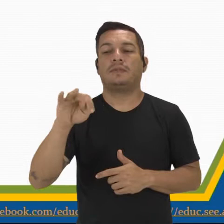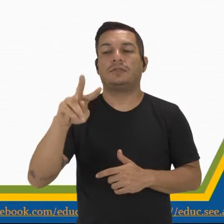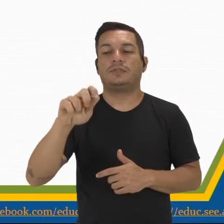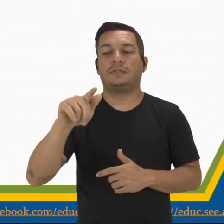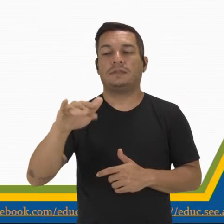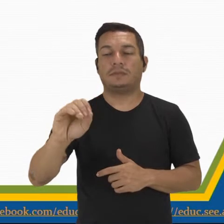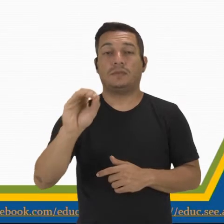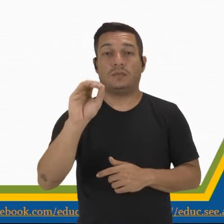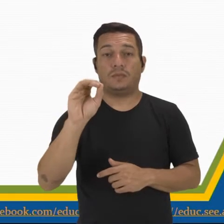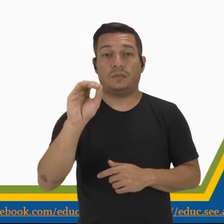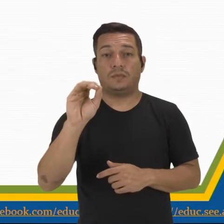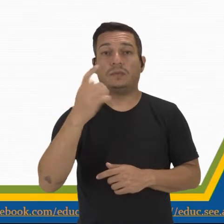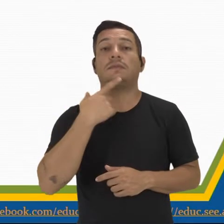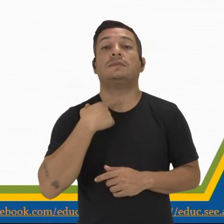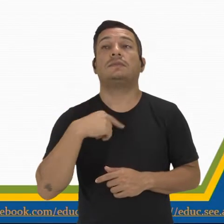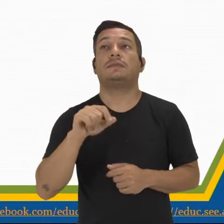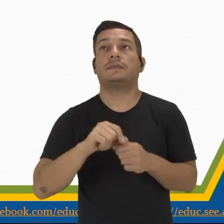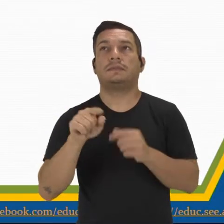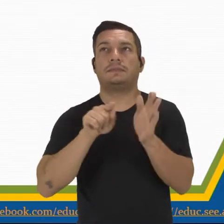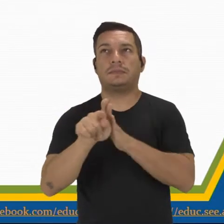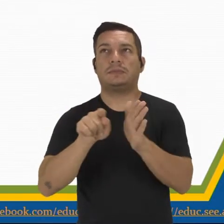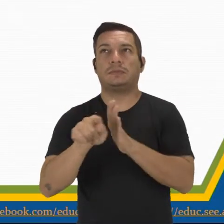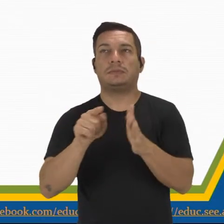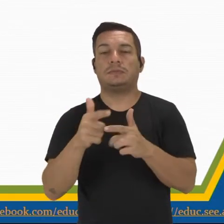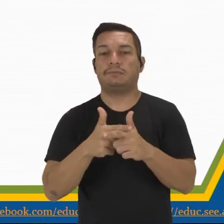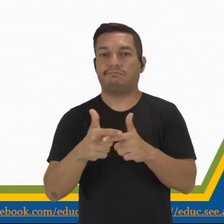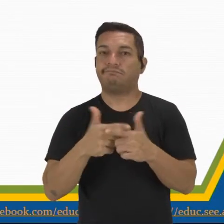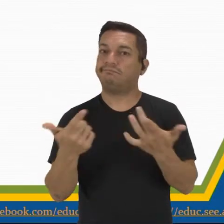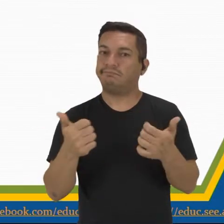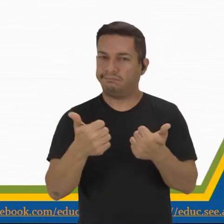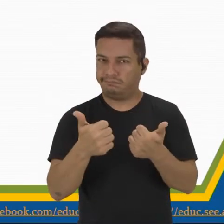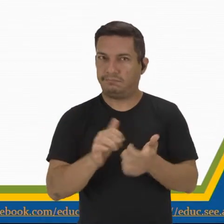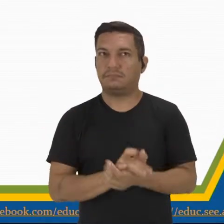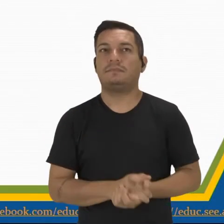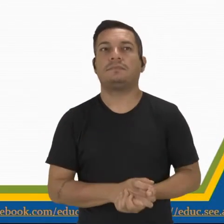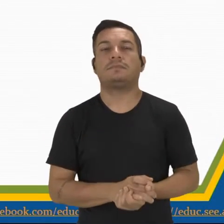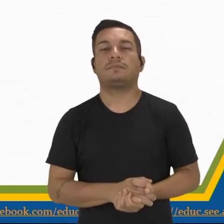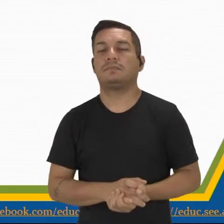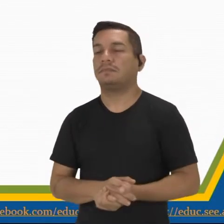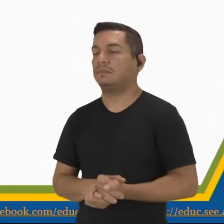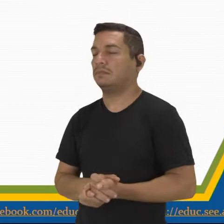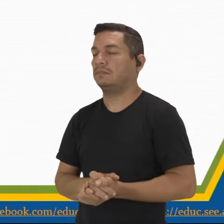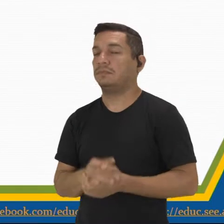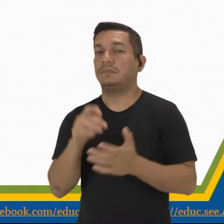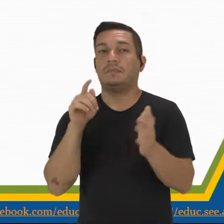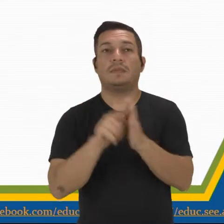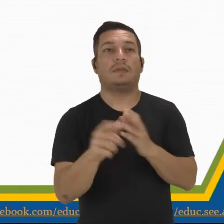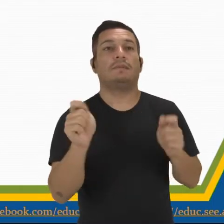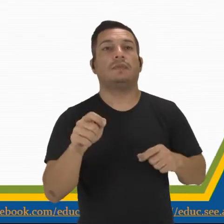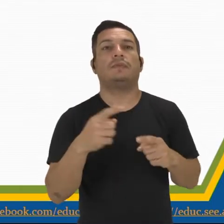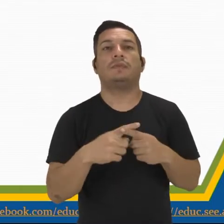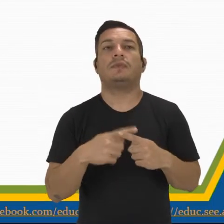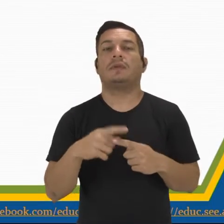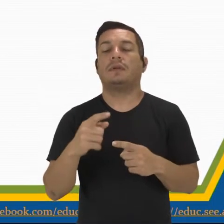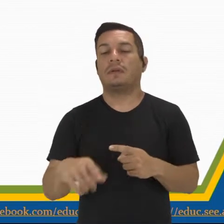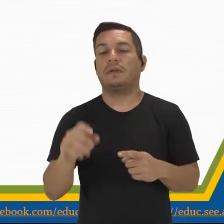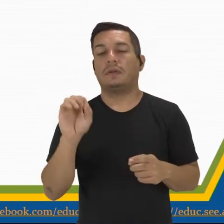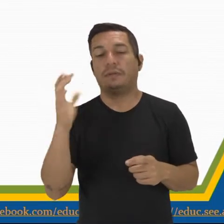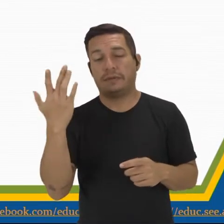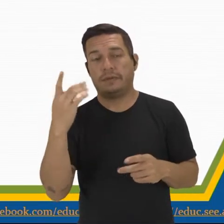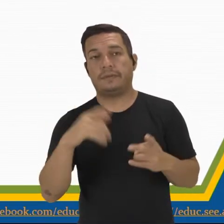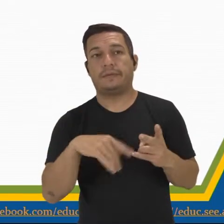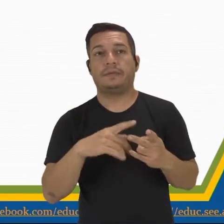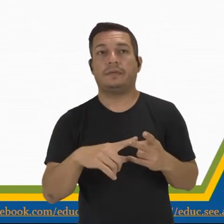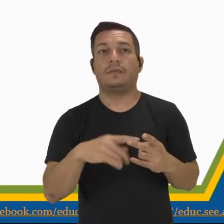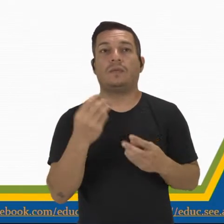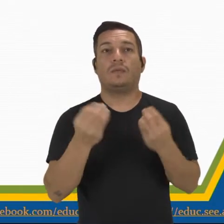a necessidade de se fazer perguntas sobre o problema. Tudo bem? Então, essas perguntas podem ser: por que esse